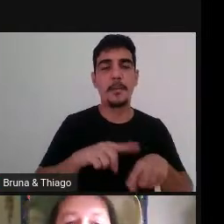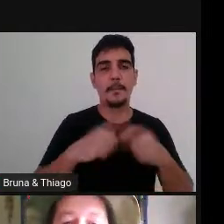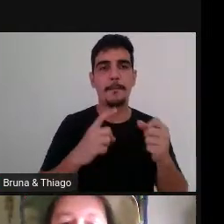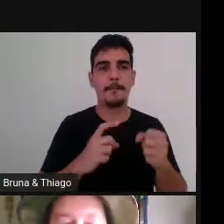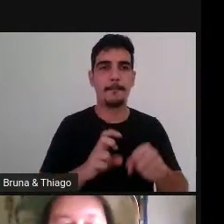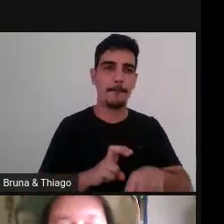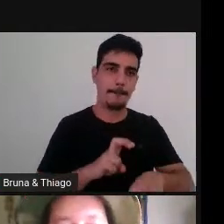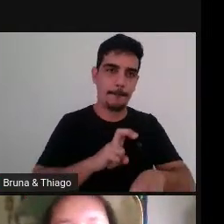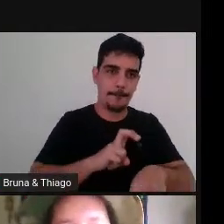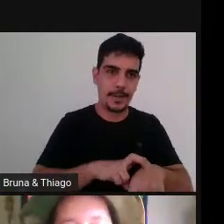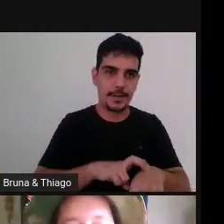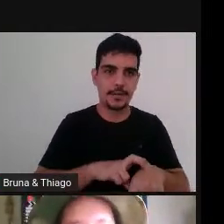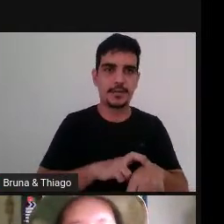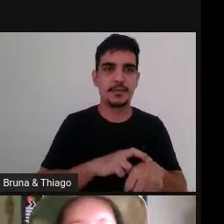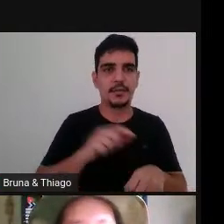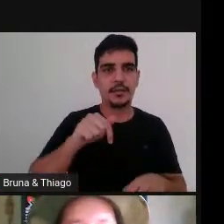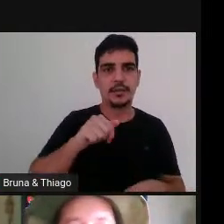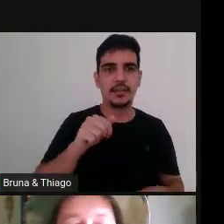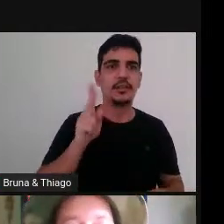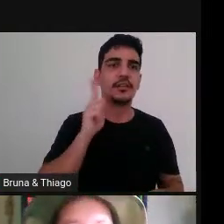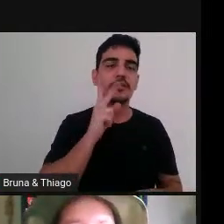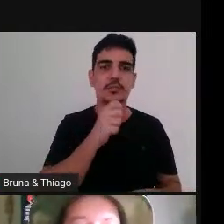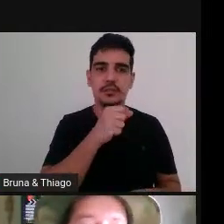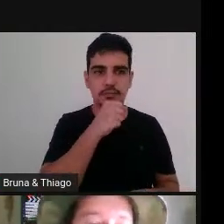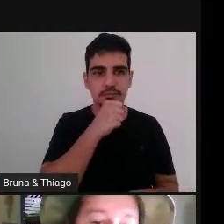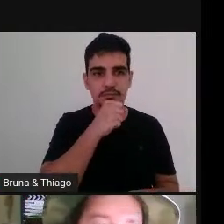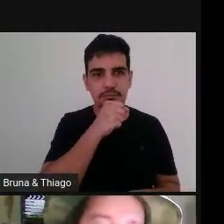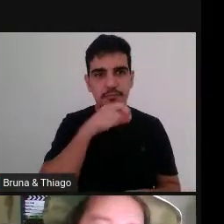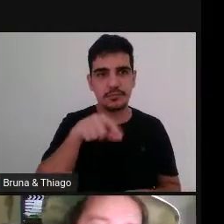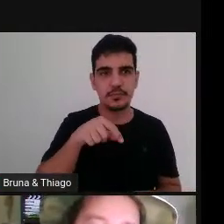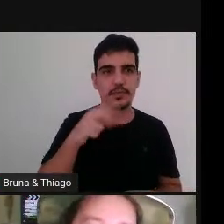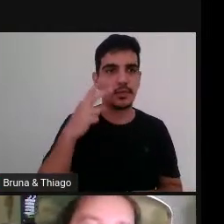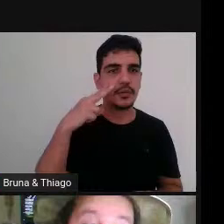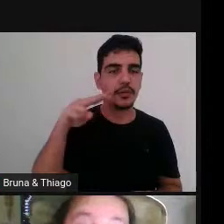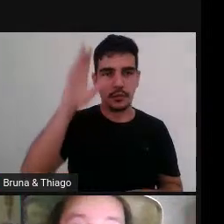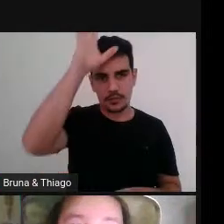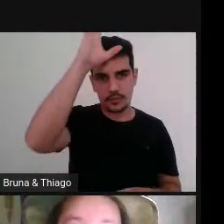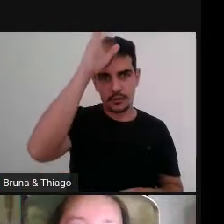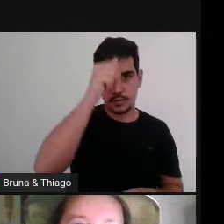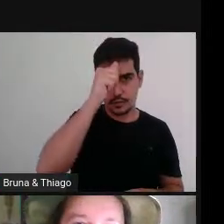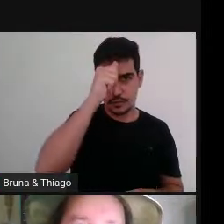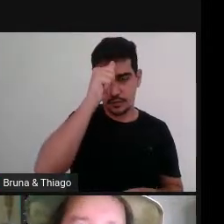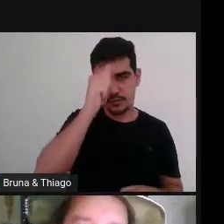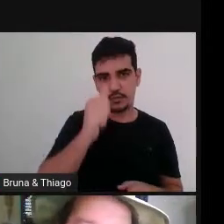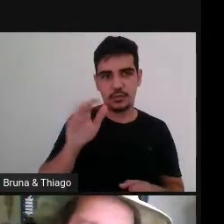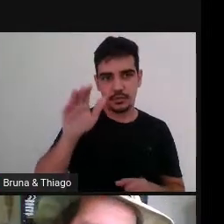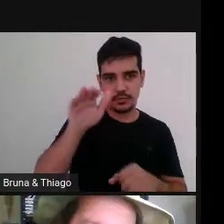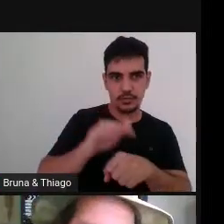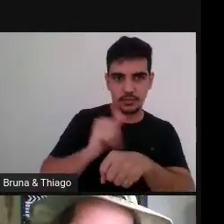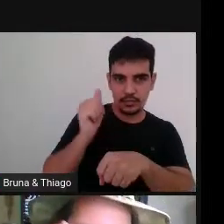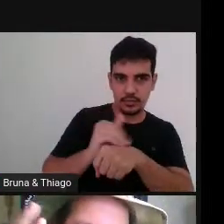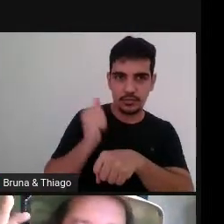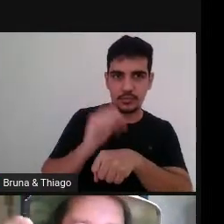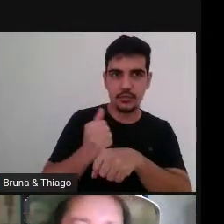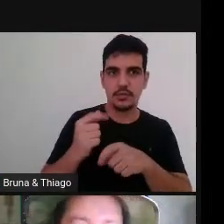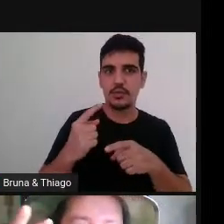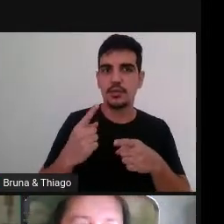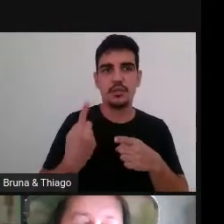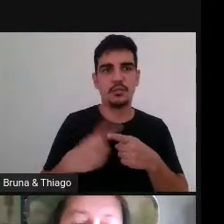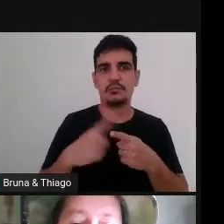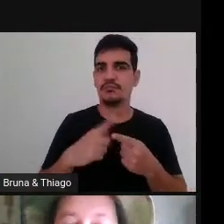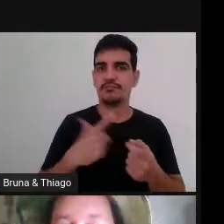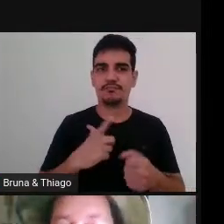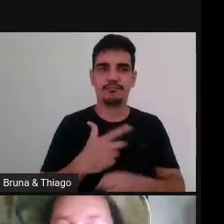Porto Velho e ela foi para o hospital. Tem uma pequena lesãozinha ali no dedo. Fizeram o tratamento tópico, porque não tem aquela